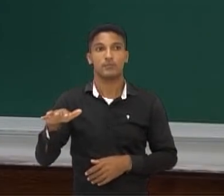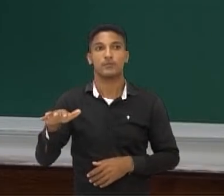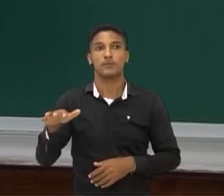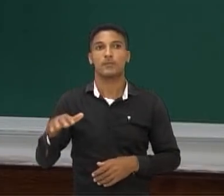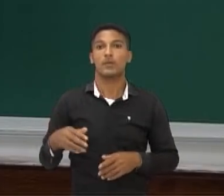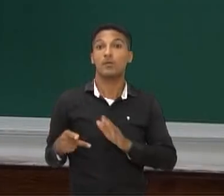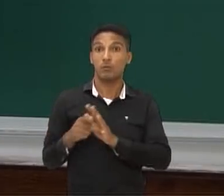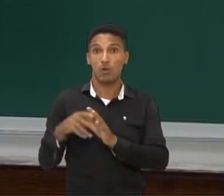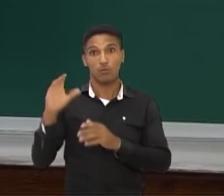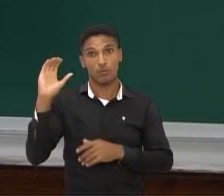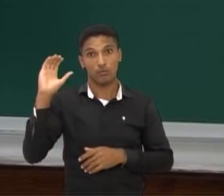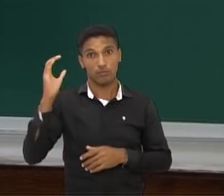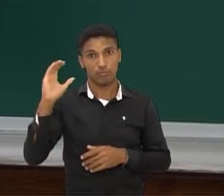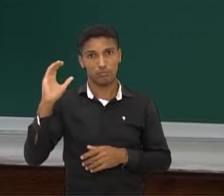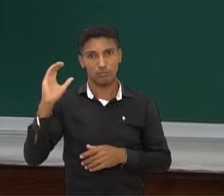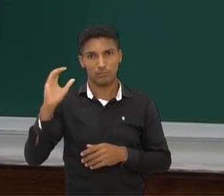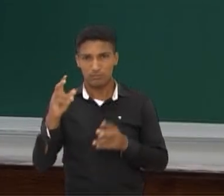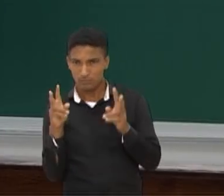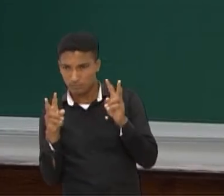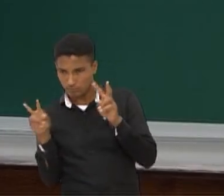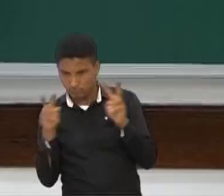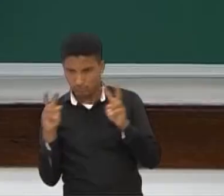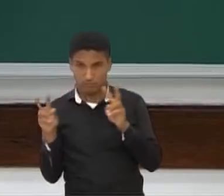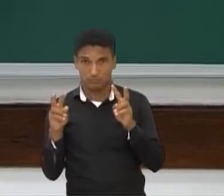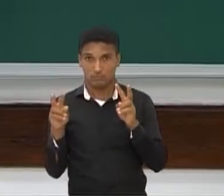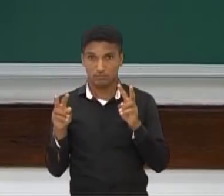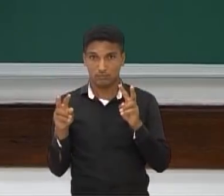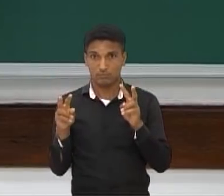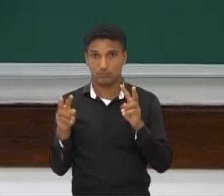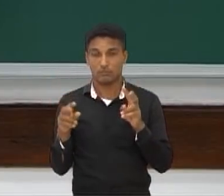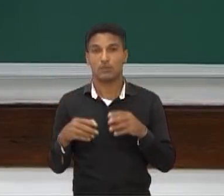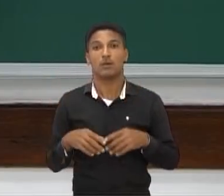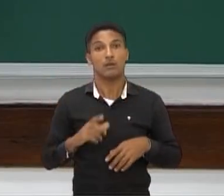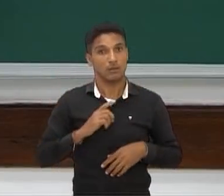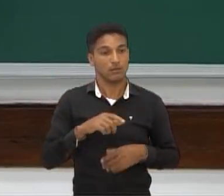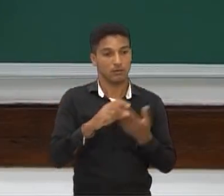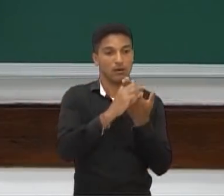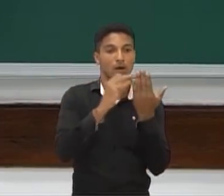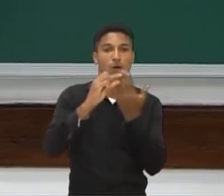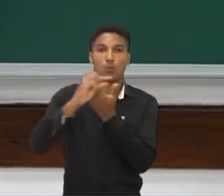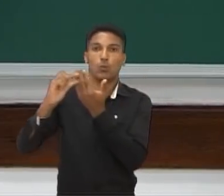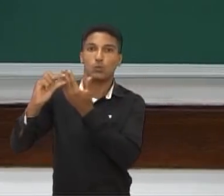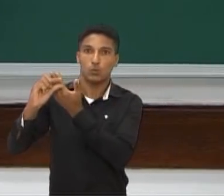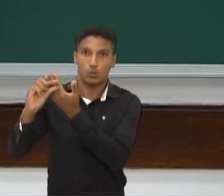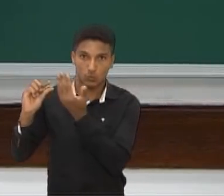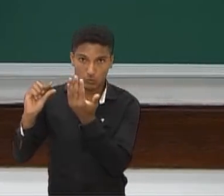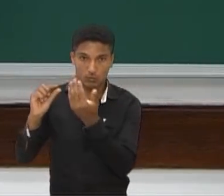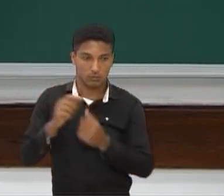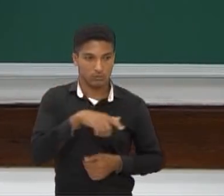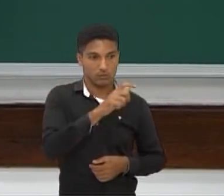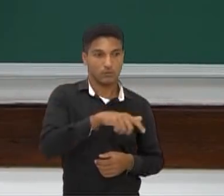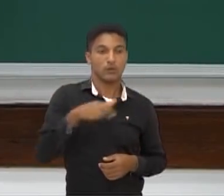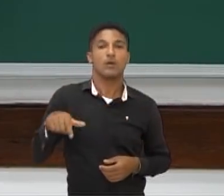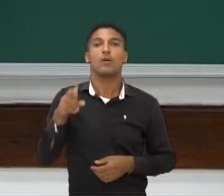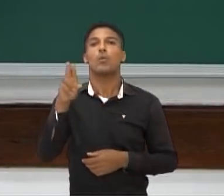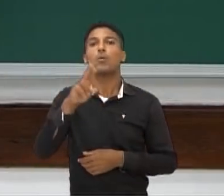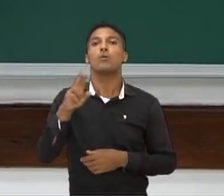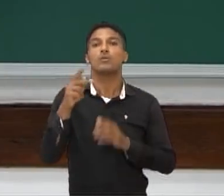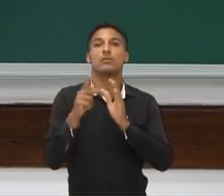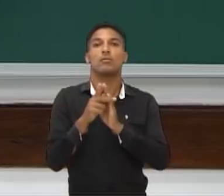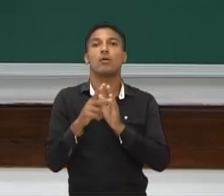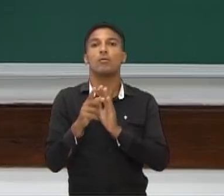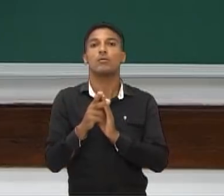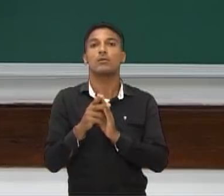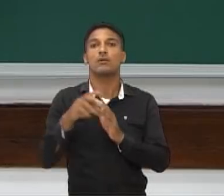partir da observação. Lembre-se, os filósofos, eles utilizam a lógica. Então,